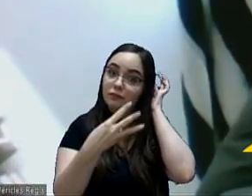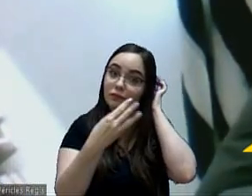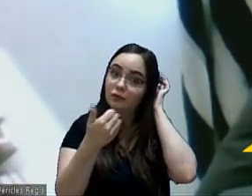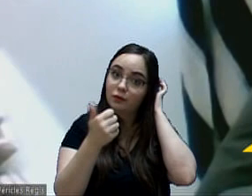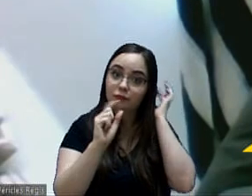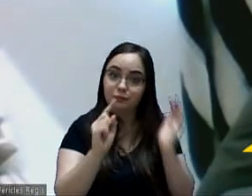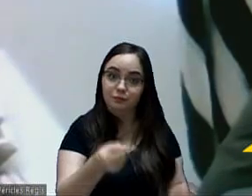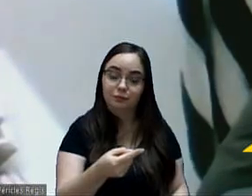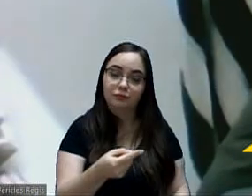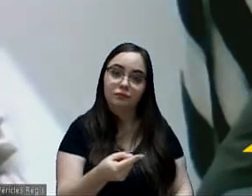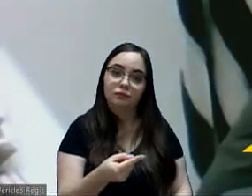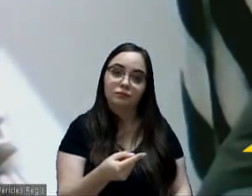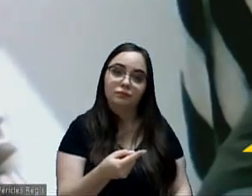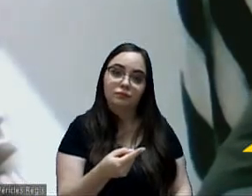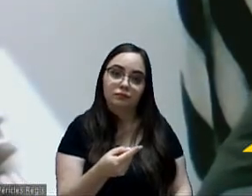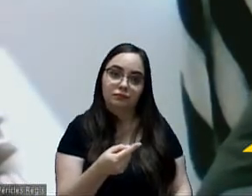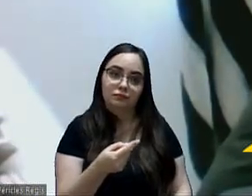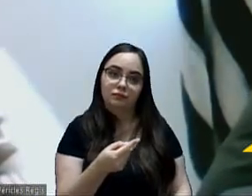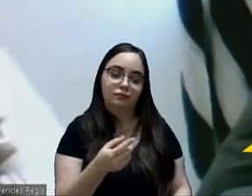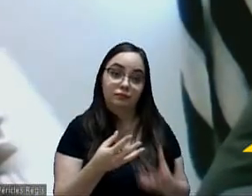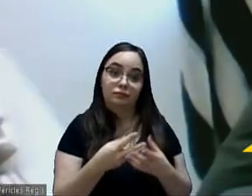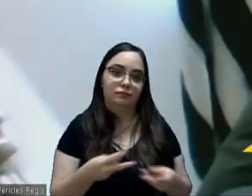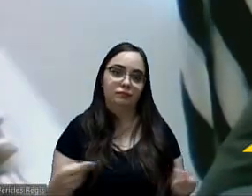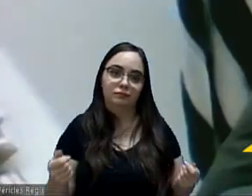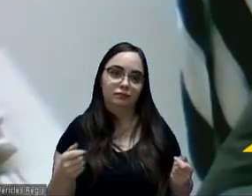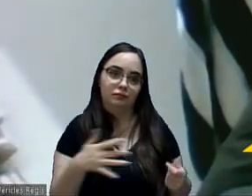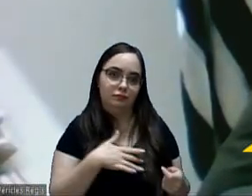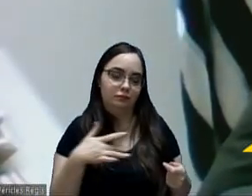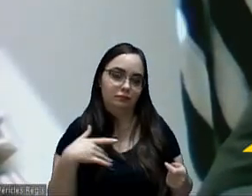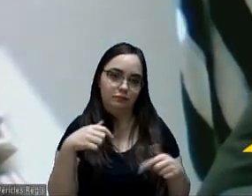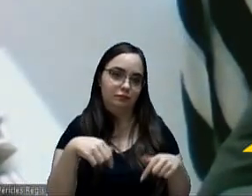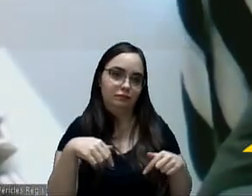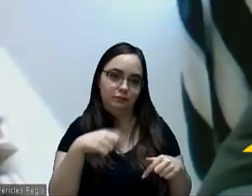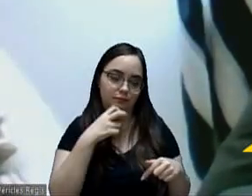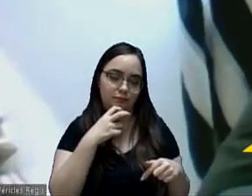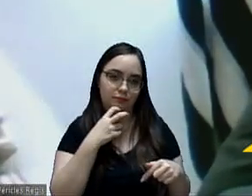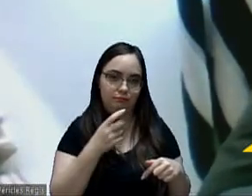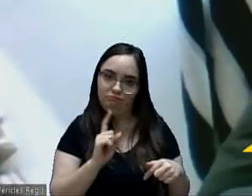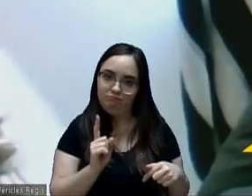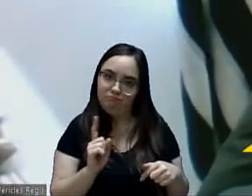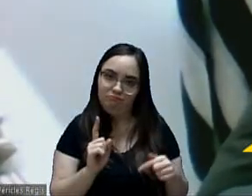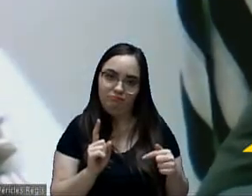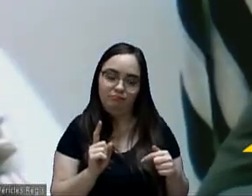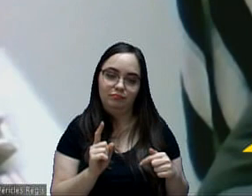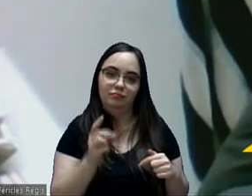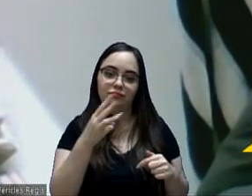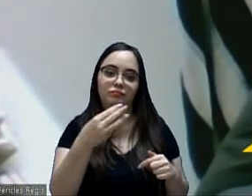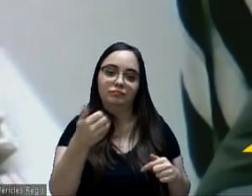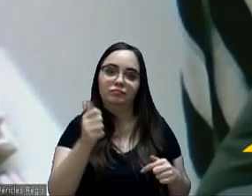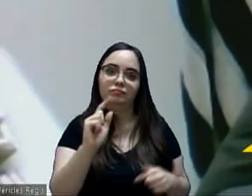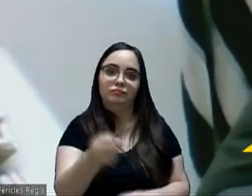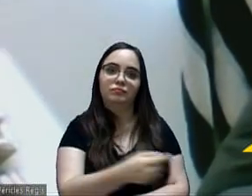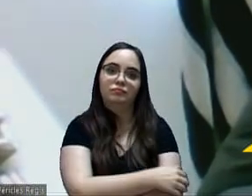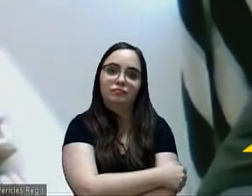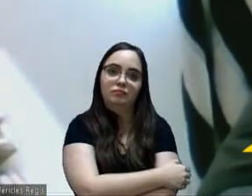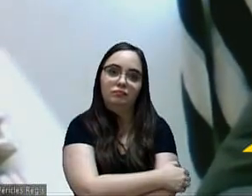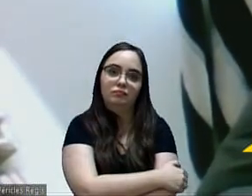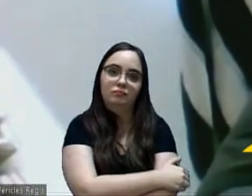eles não vão resolver o problema da saúde na nossa cidade. A gente, às vezes, fala 31 milhões. Claro